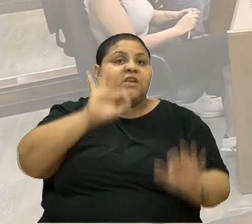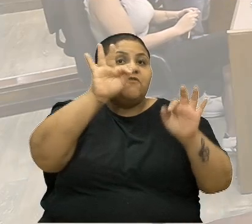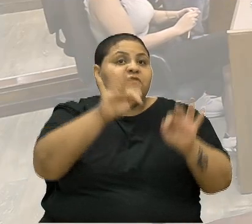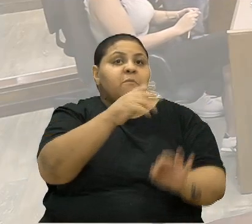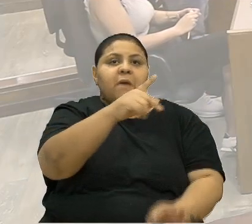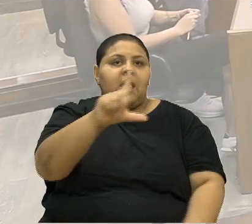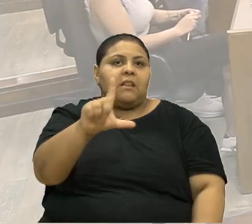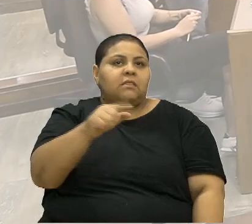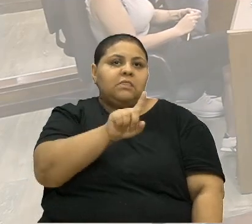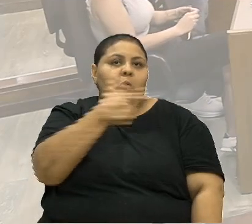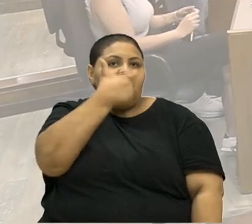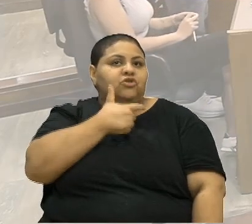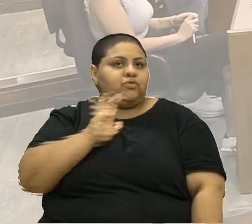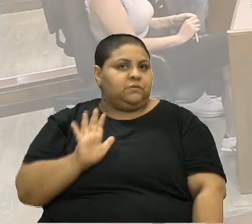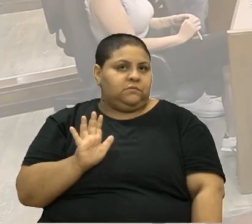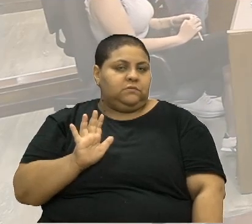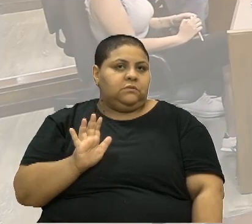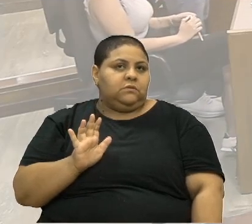PL.